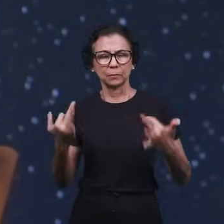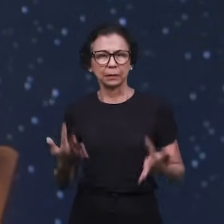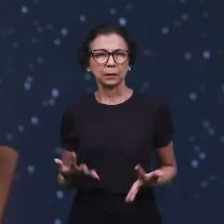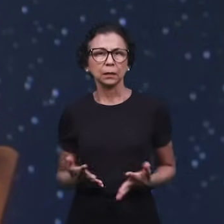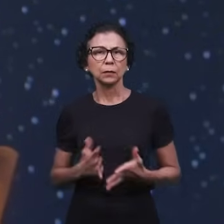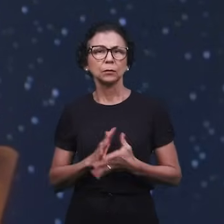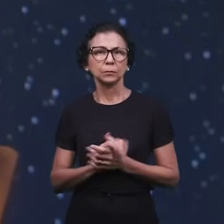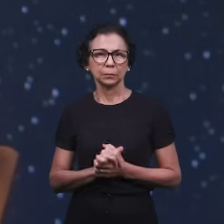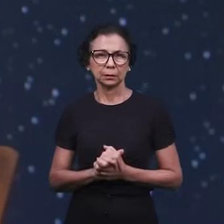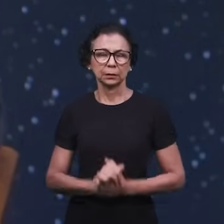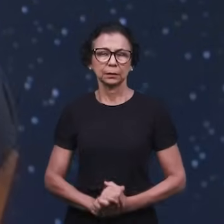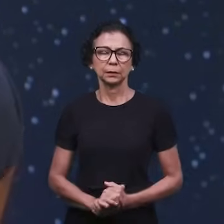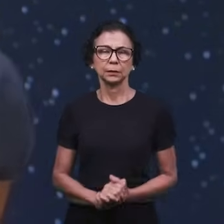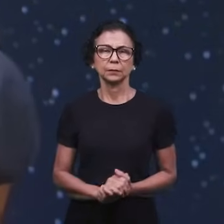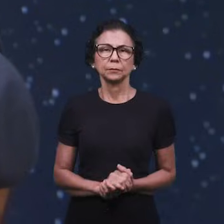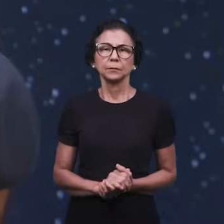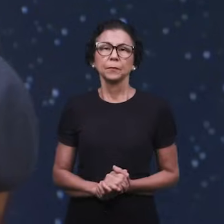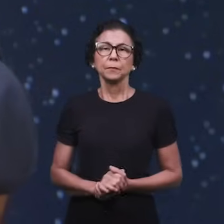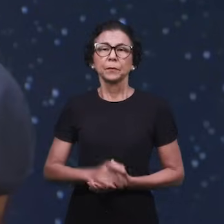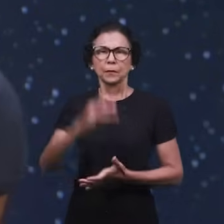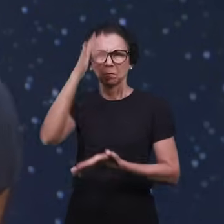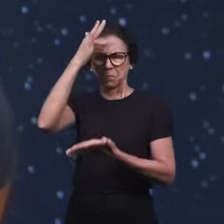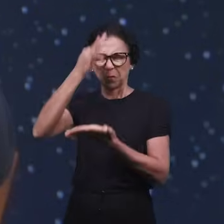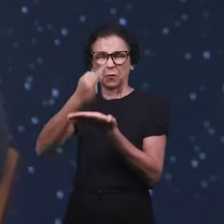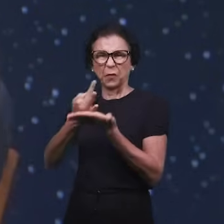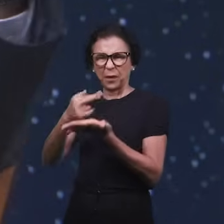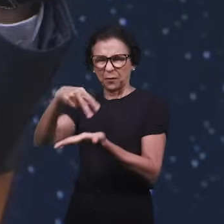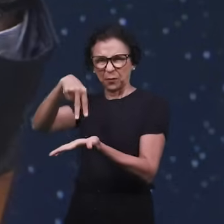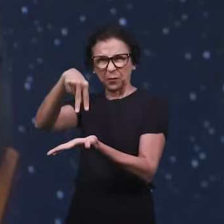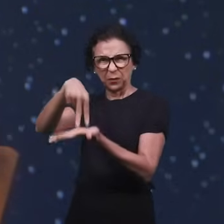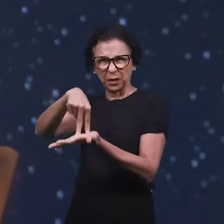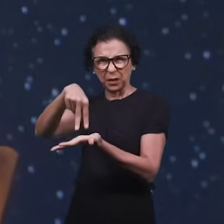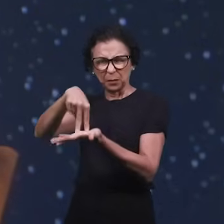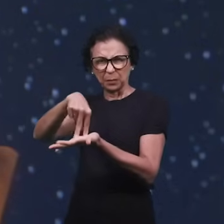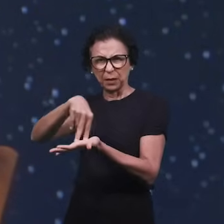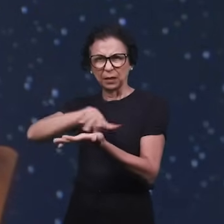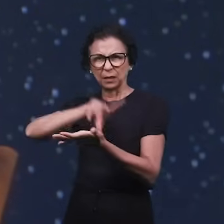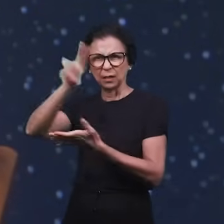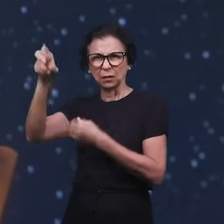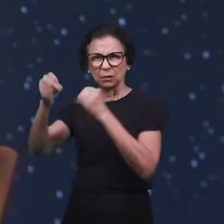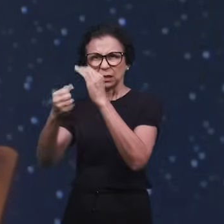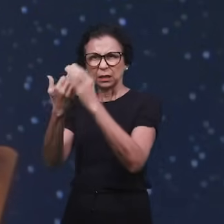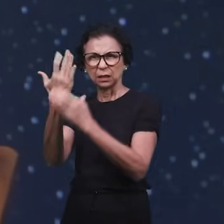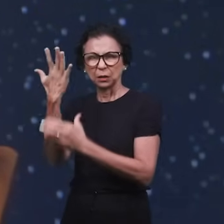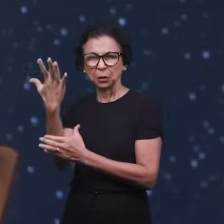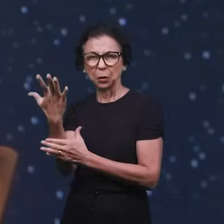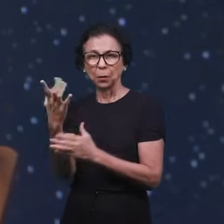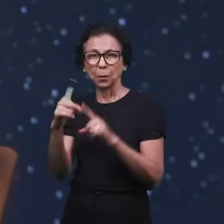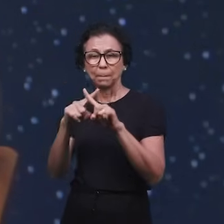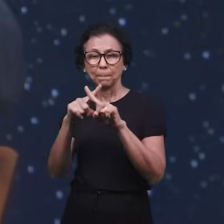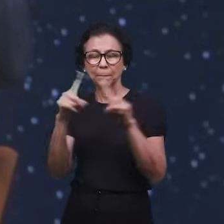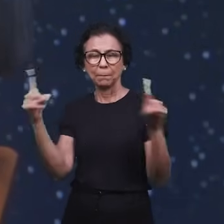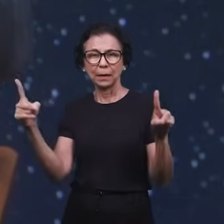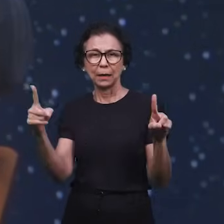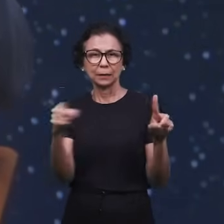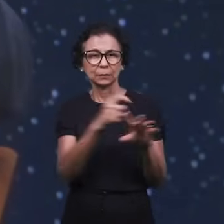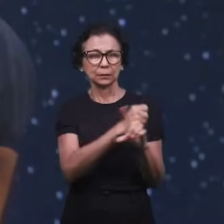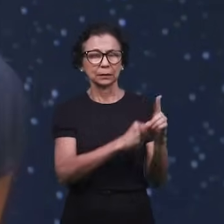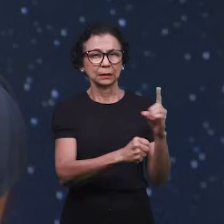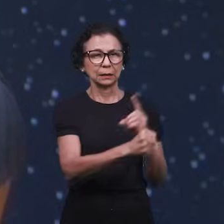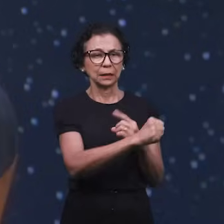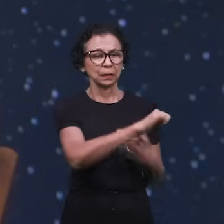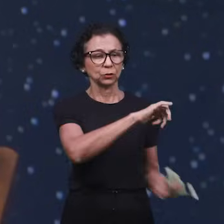fundamento. O mundo fez a fé também baseada em coisas